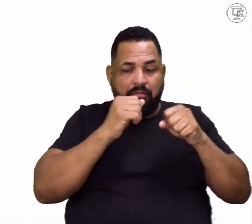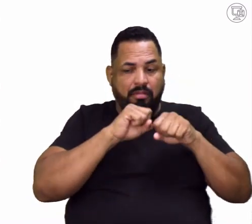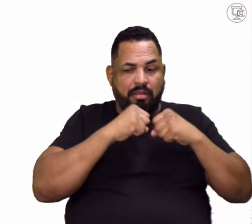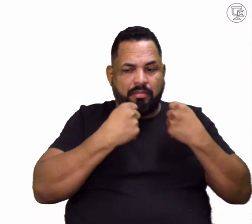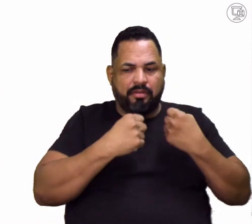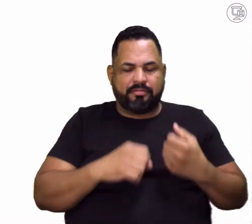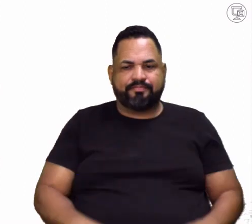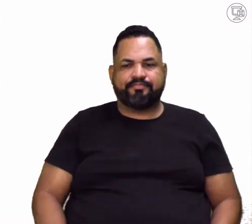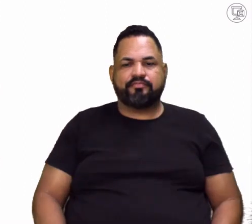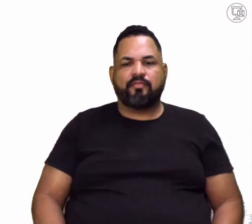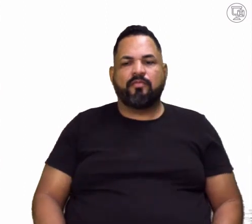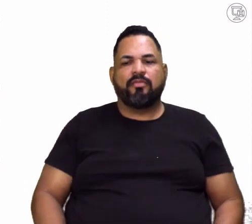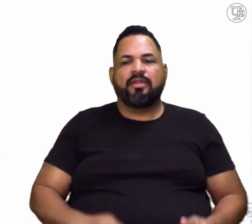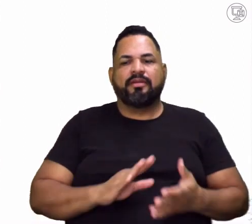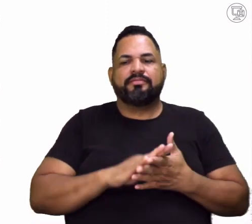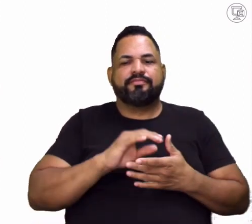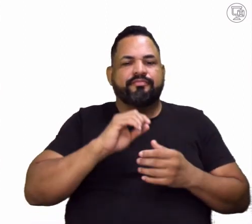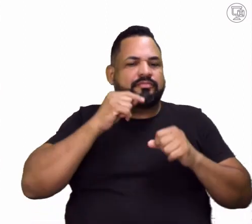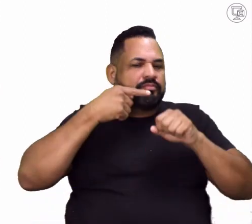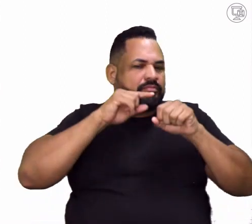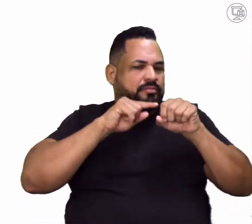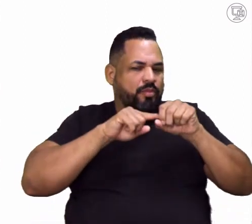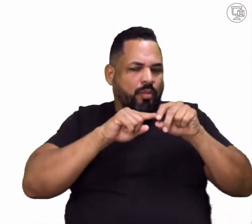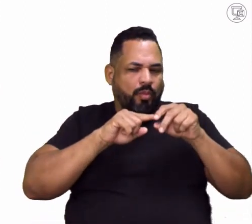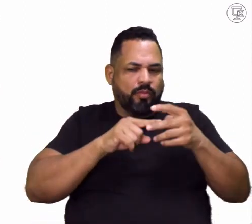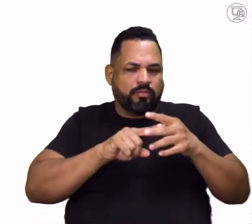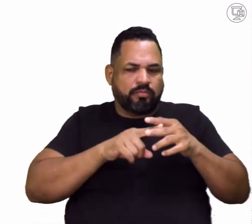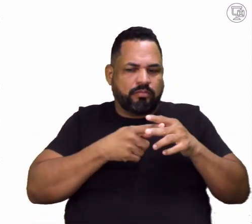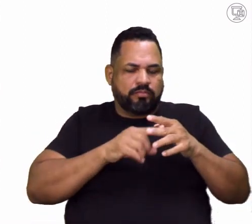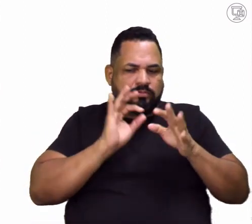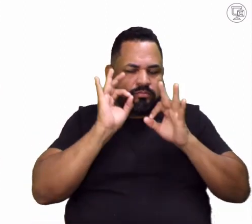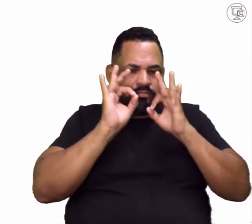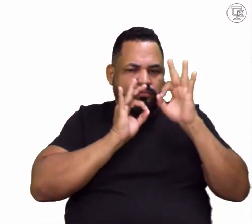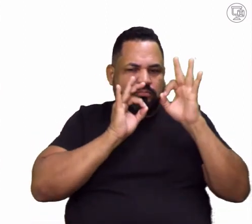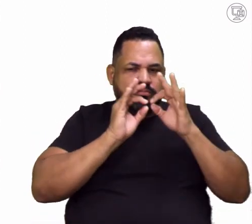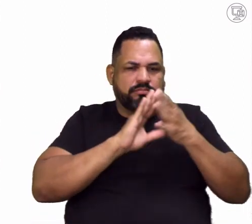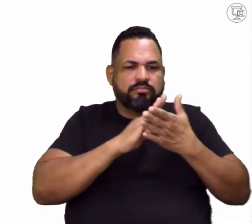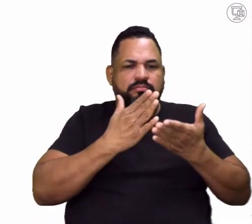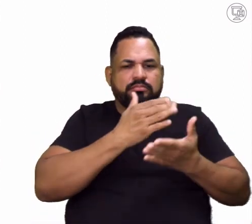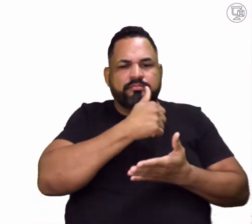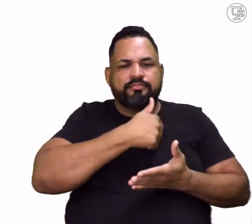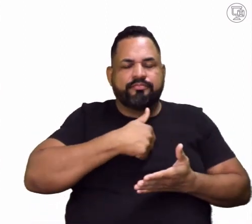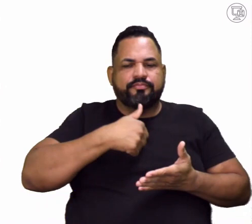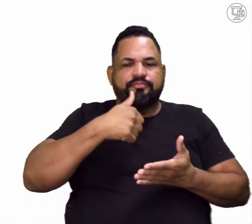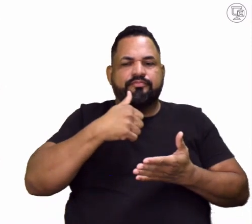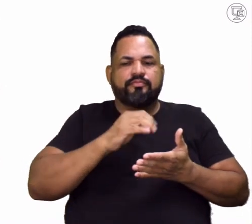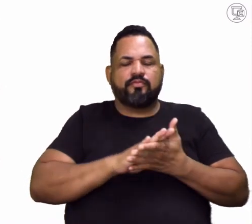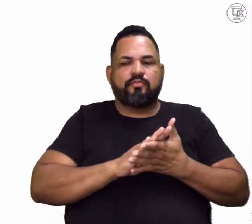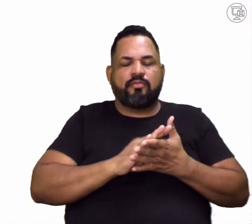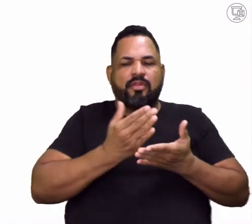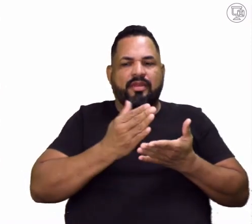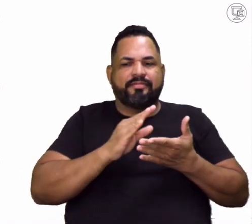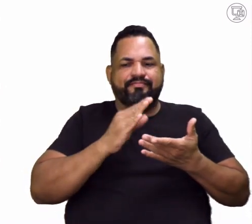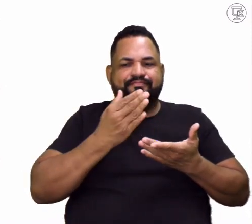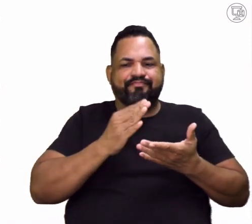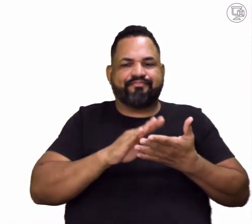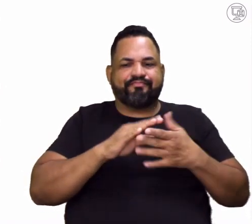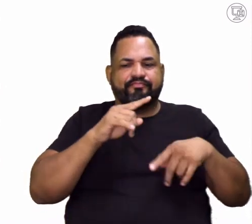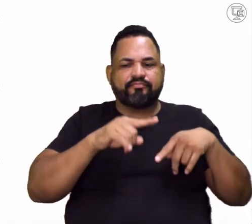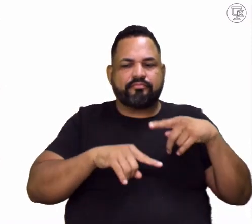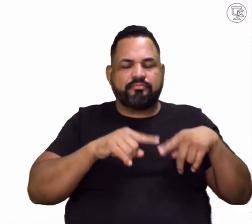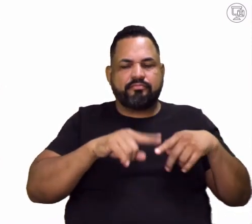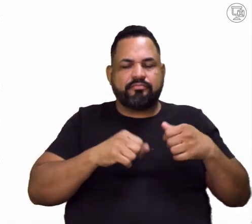nesse caso para que a restauração seja considerada ideal o coeficiente da Atração volumétrica do material de